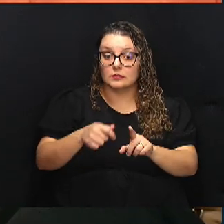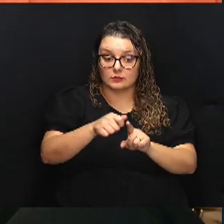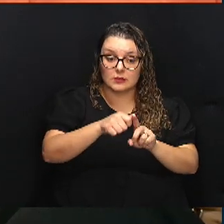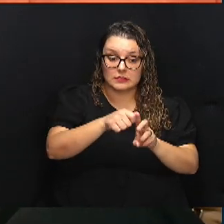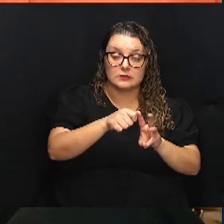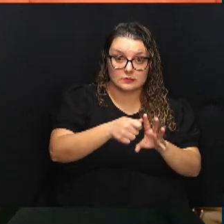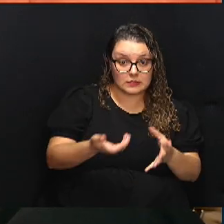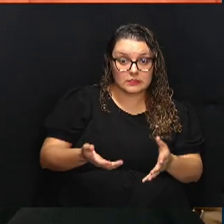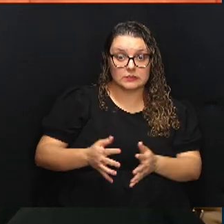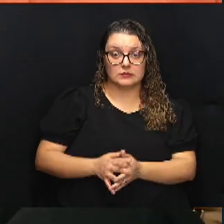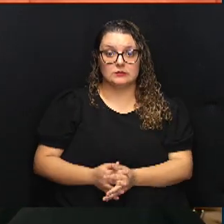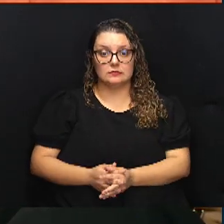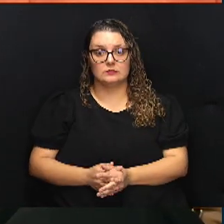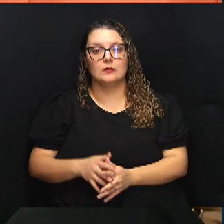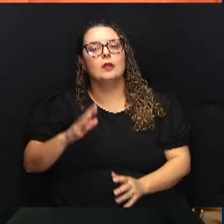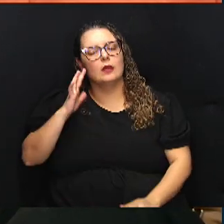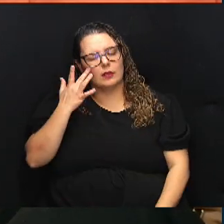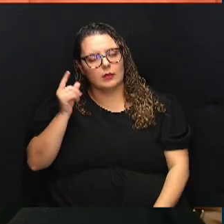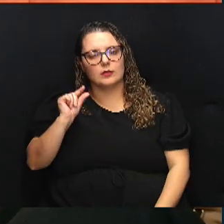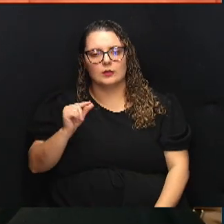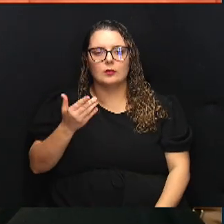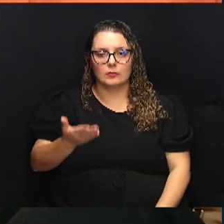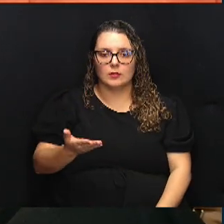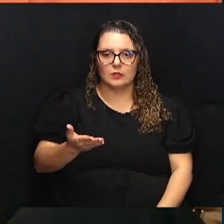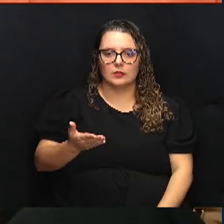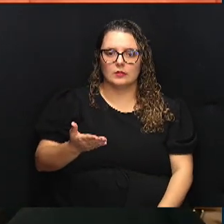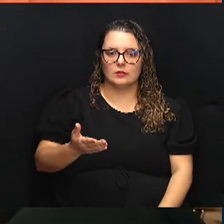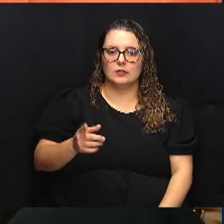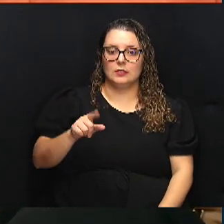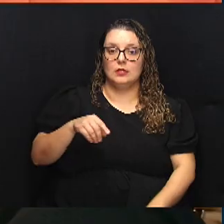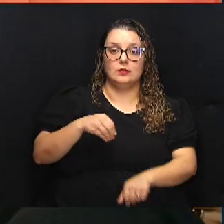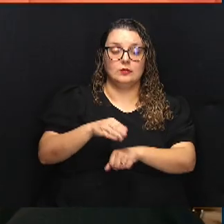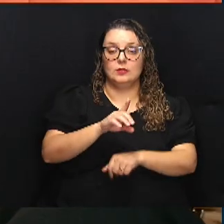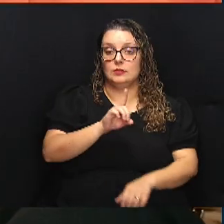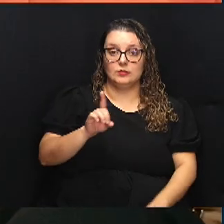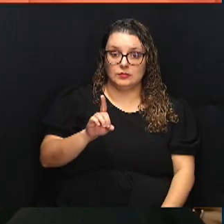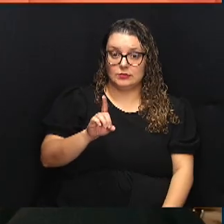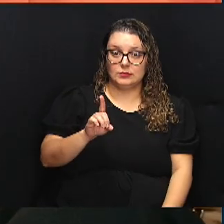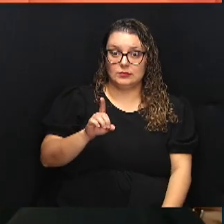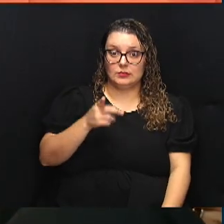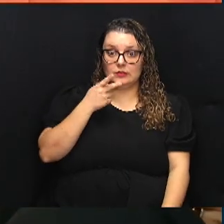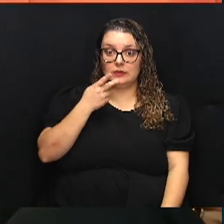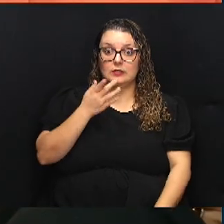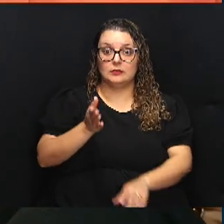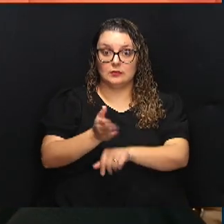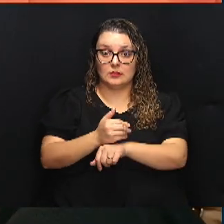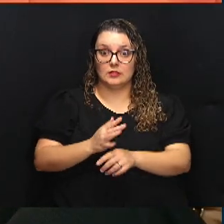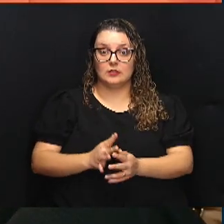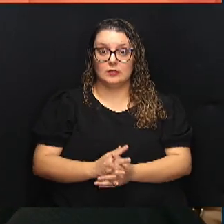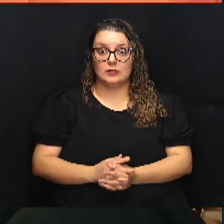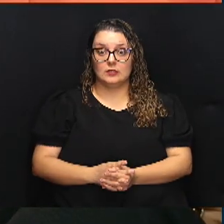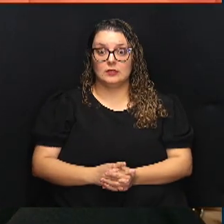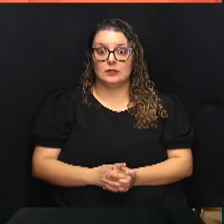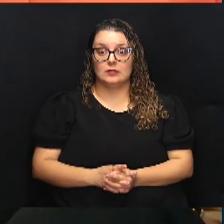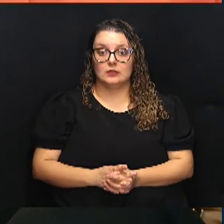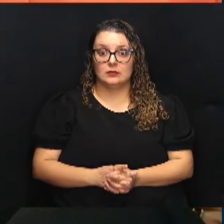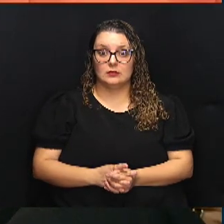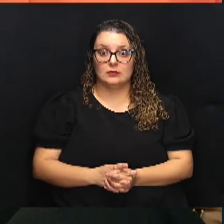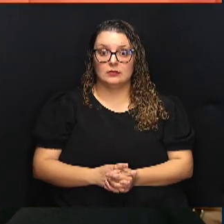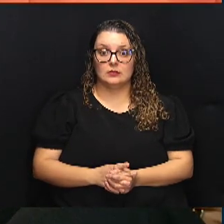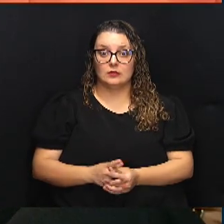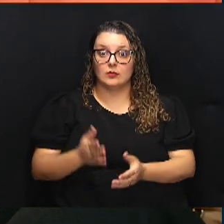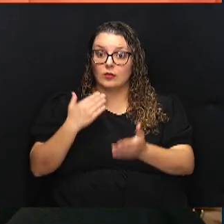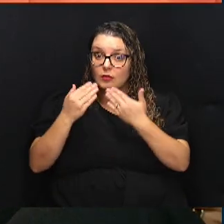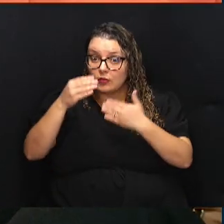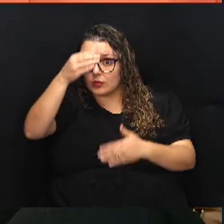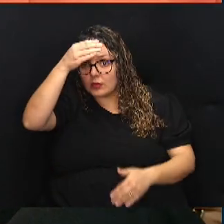mês. Então acho que é um pouco disso. E essa dica não tínhamos dito antes, mas fale com o seu